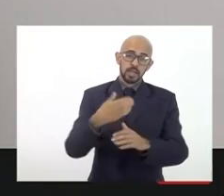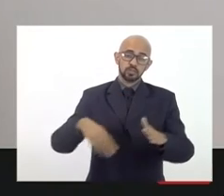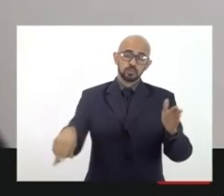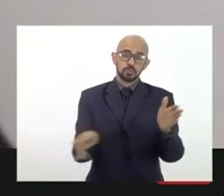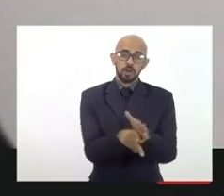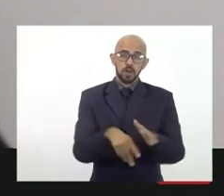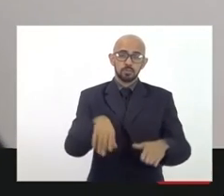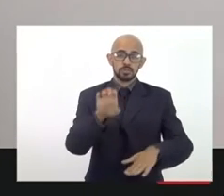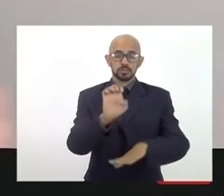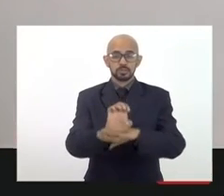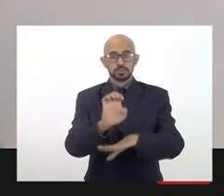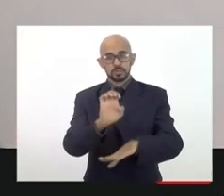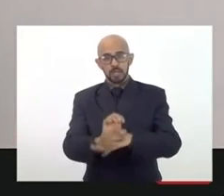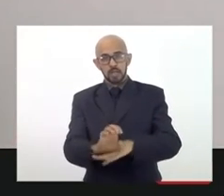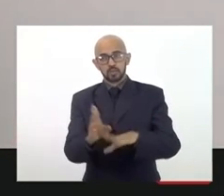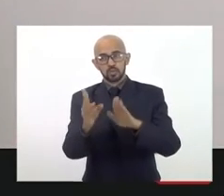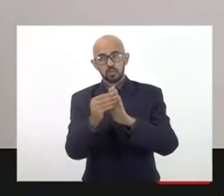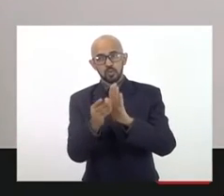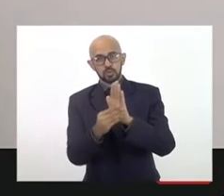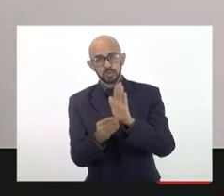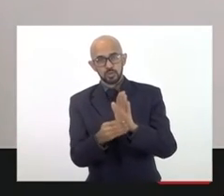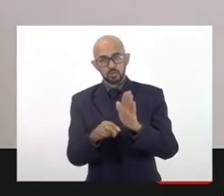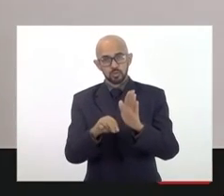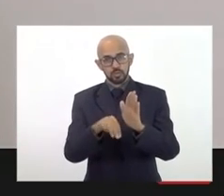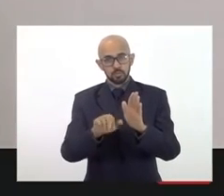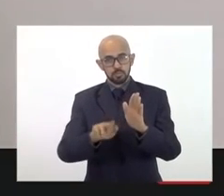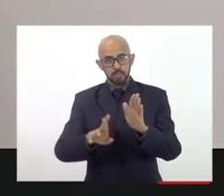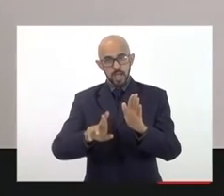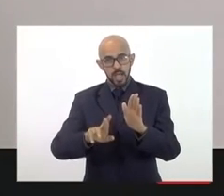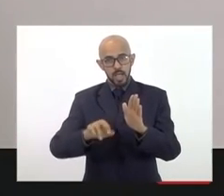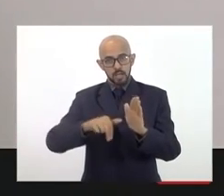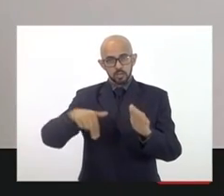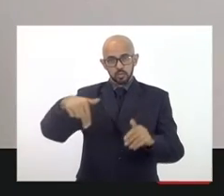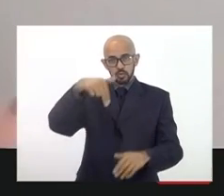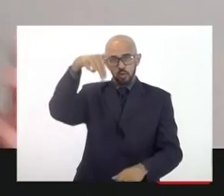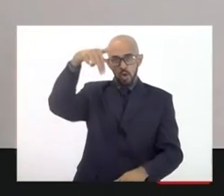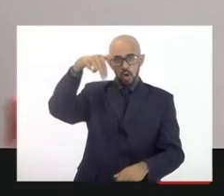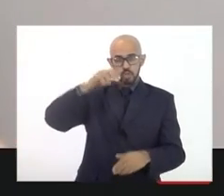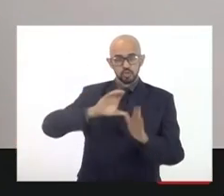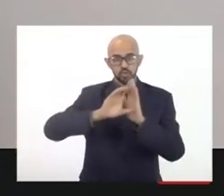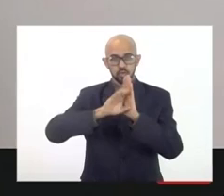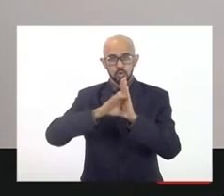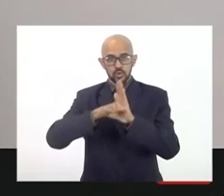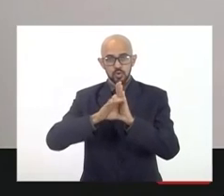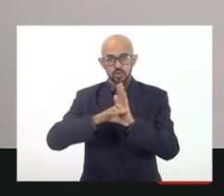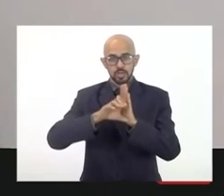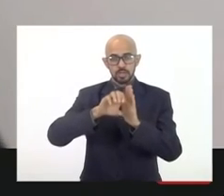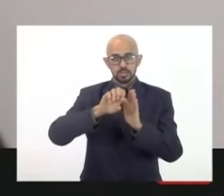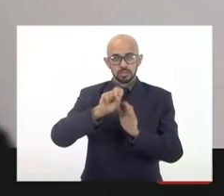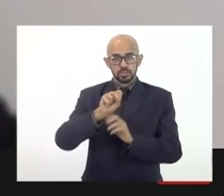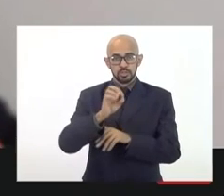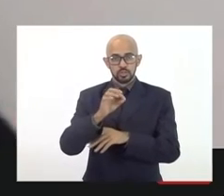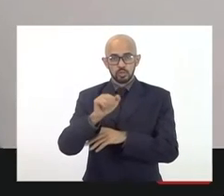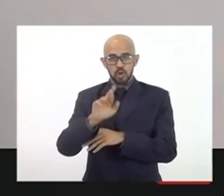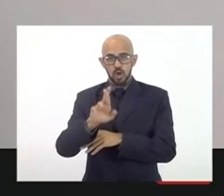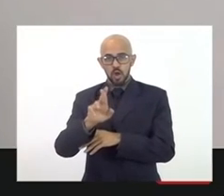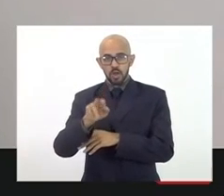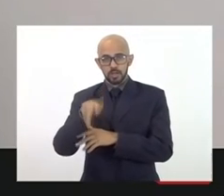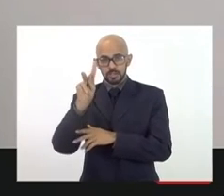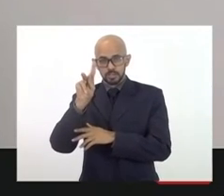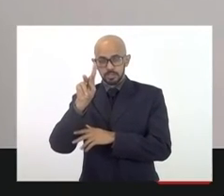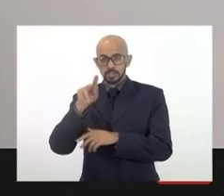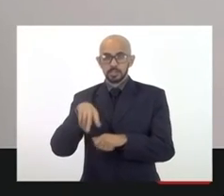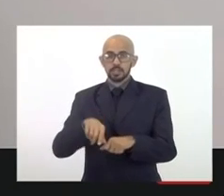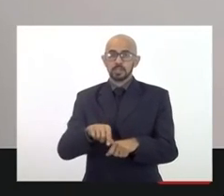criadores quase do conteúdo local no Mar do Norte, dentro do conceito da Stock, que era como se fosse os